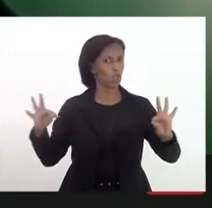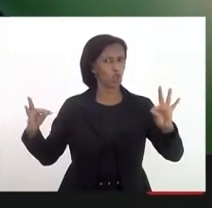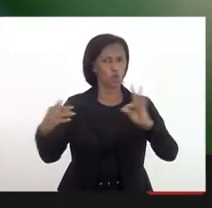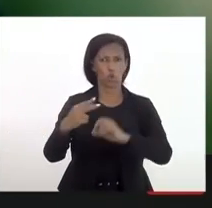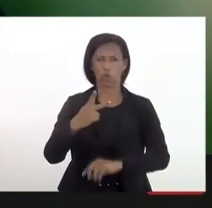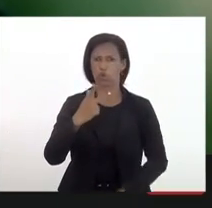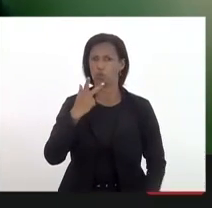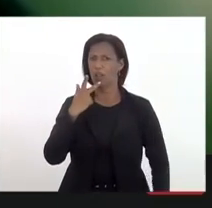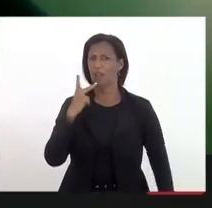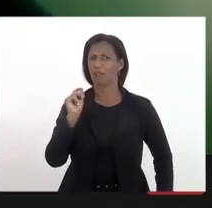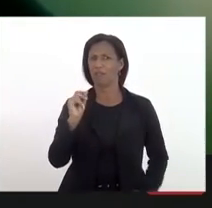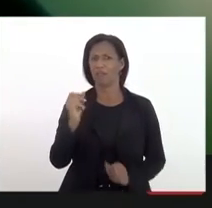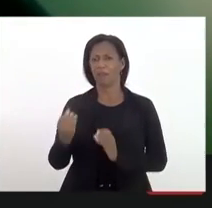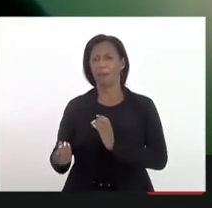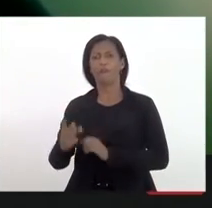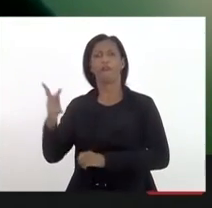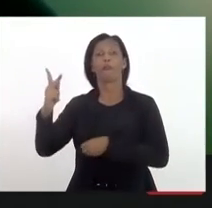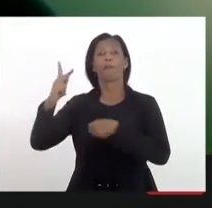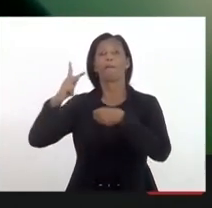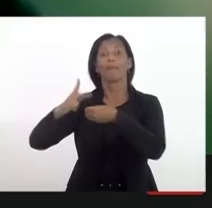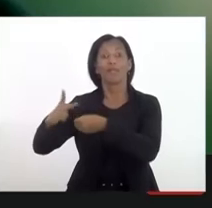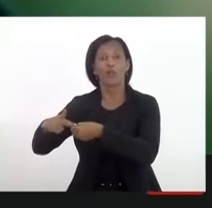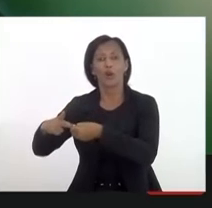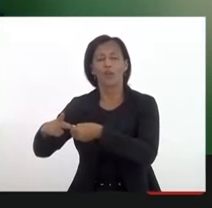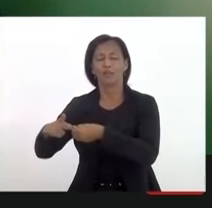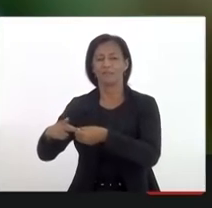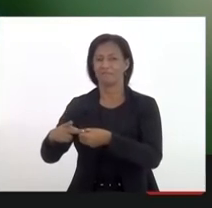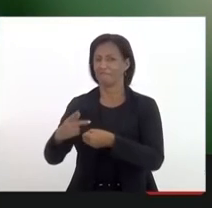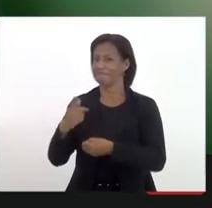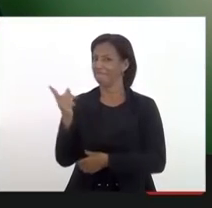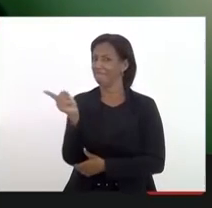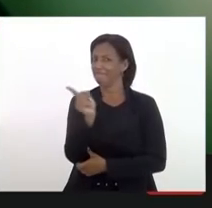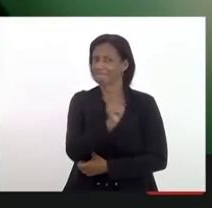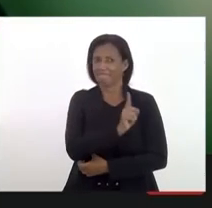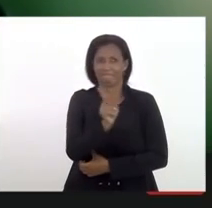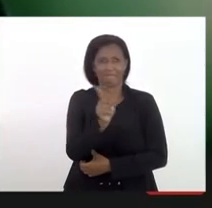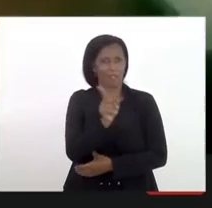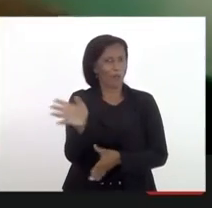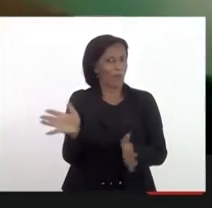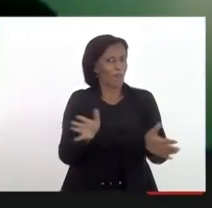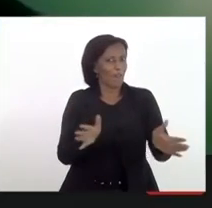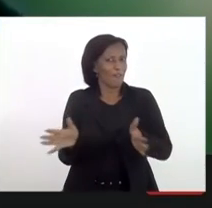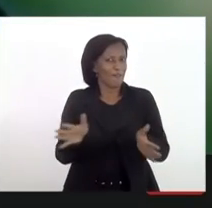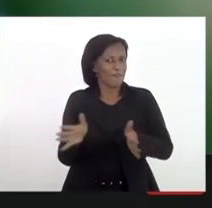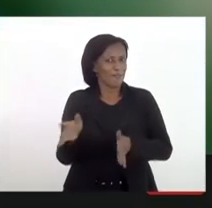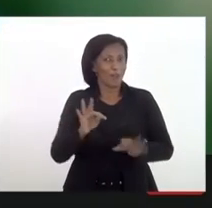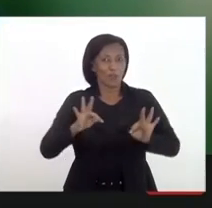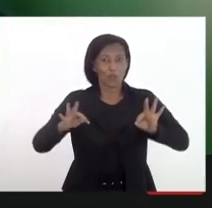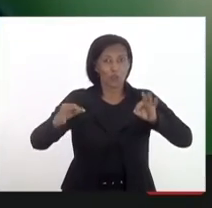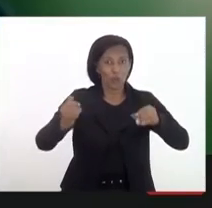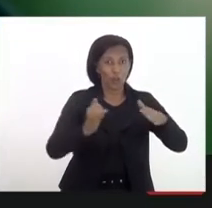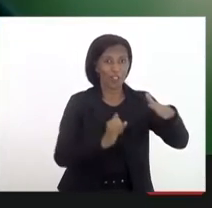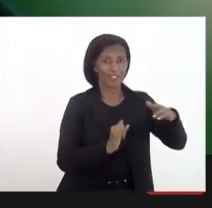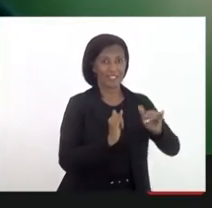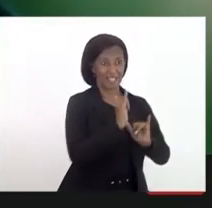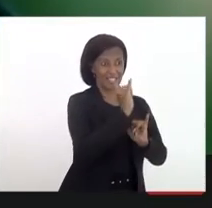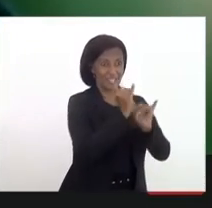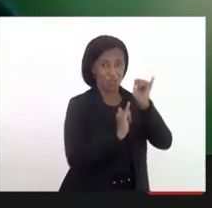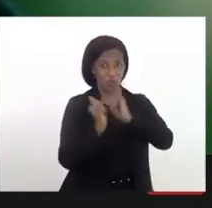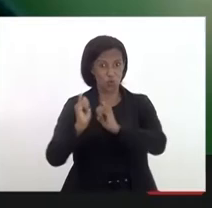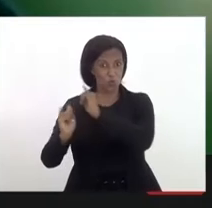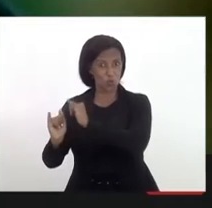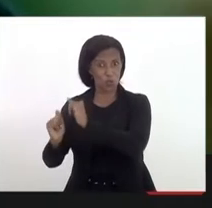em dizer que foi o petróleo. Eu disse para eles que não. O que viabilizou todas aquelas indústrias a entrarem